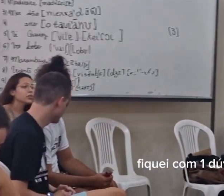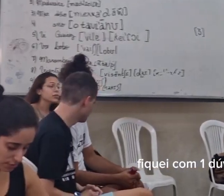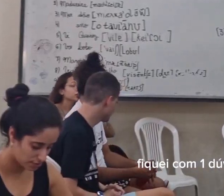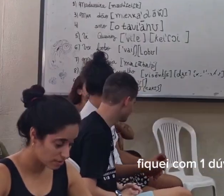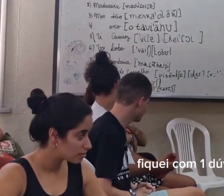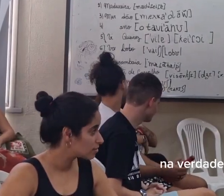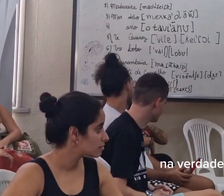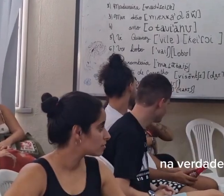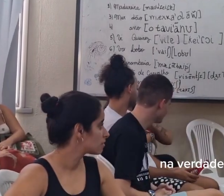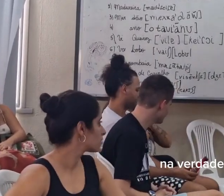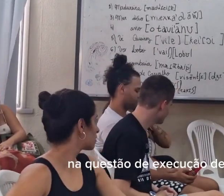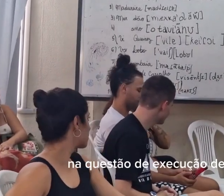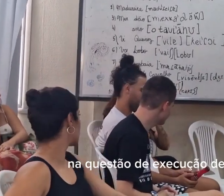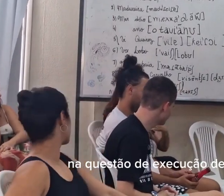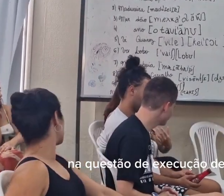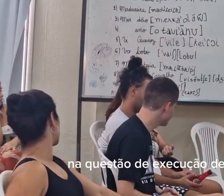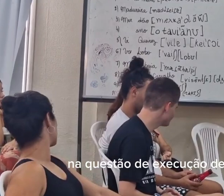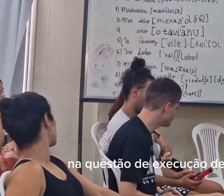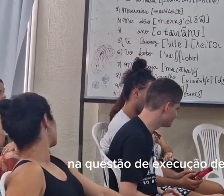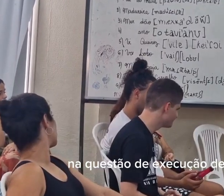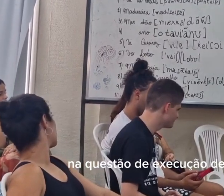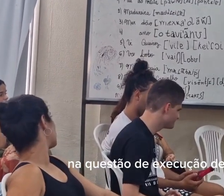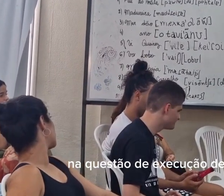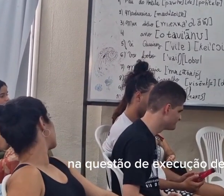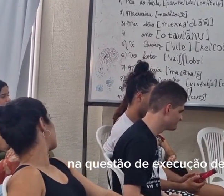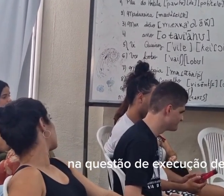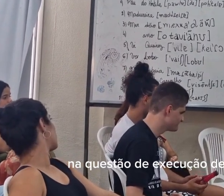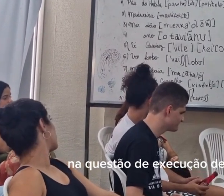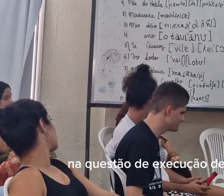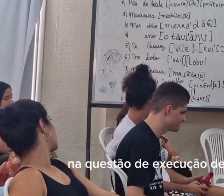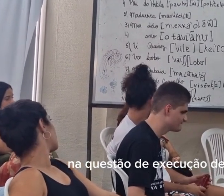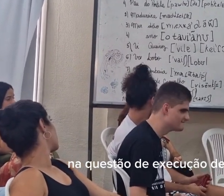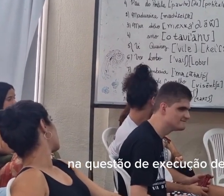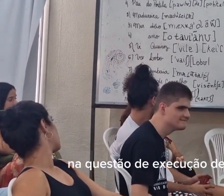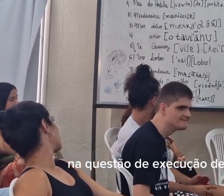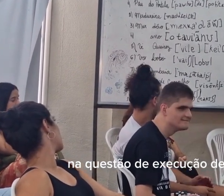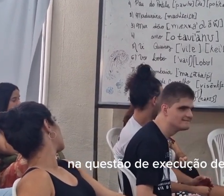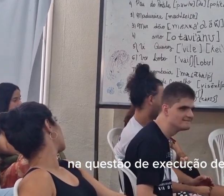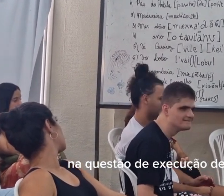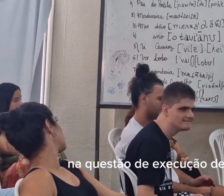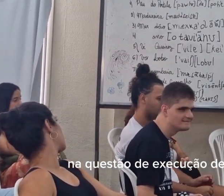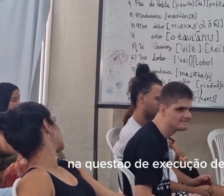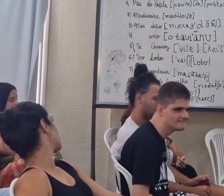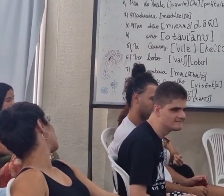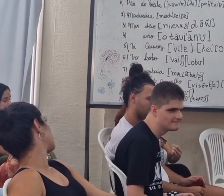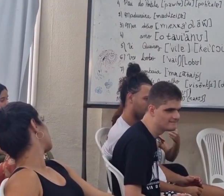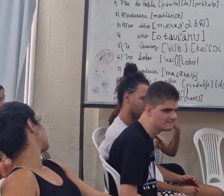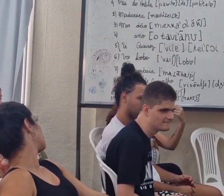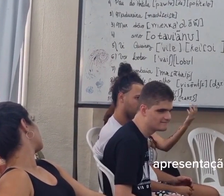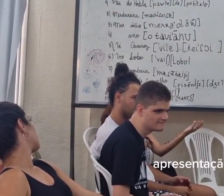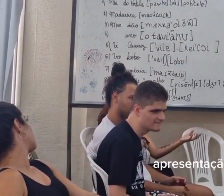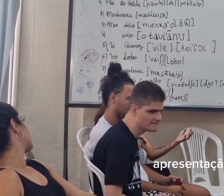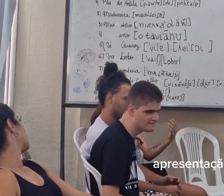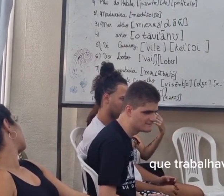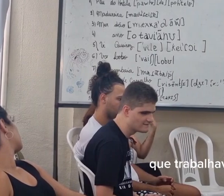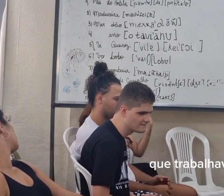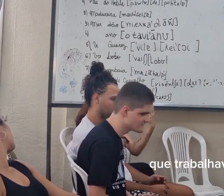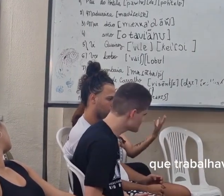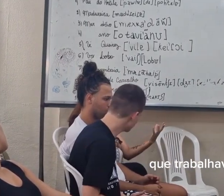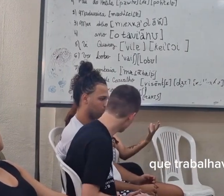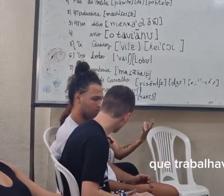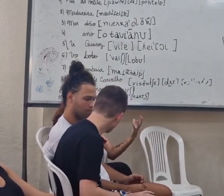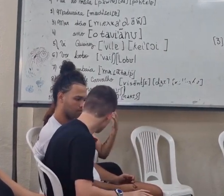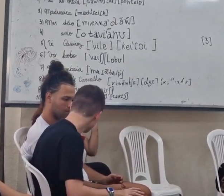Então, fiquei com uma dúvida, na verdade, na questão de execução dessa pesquisa e, enfim, da apresentação,